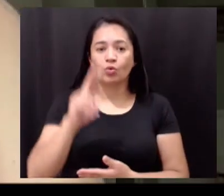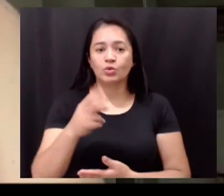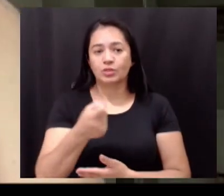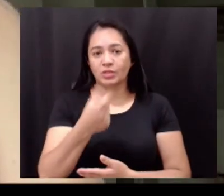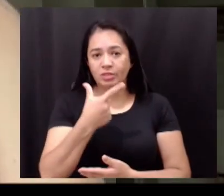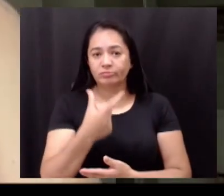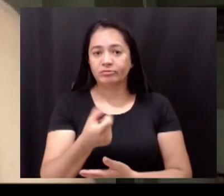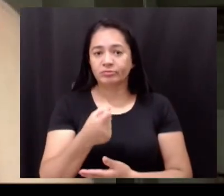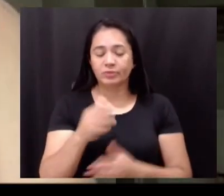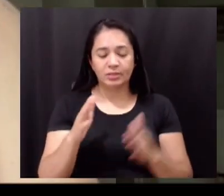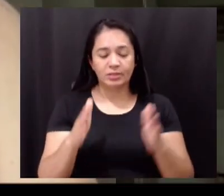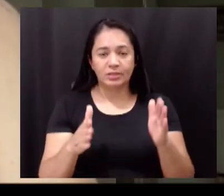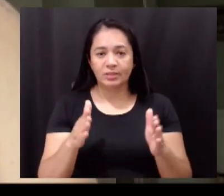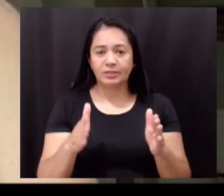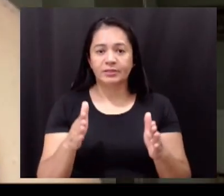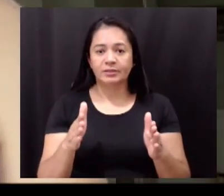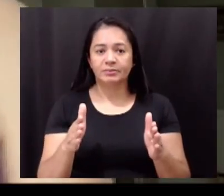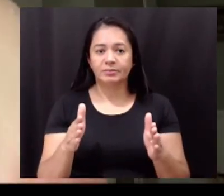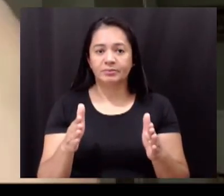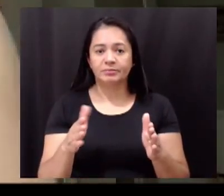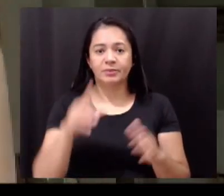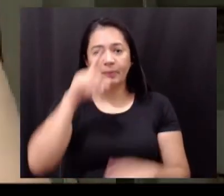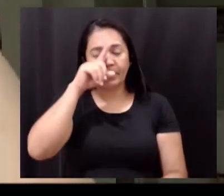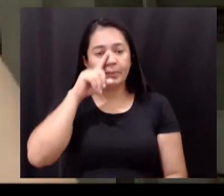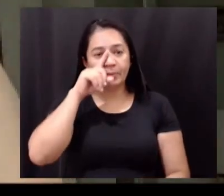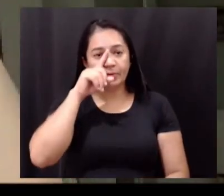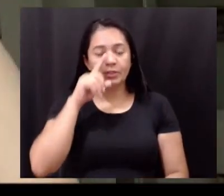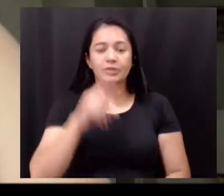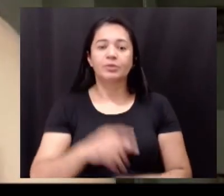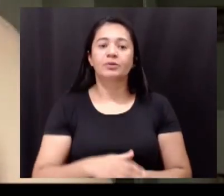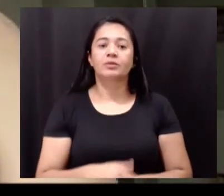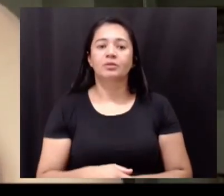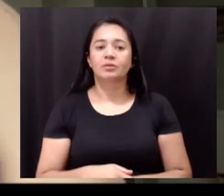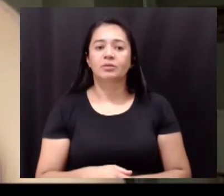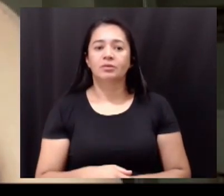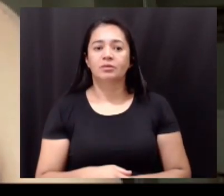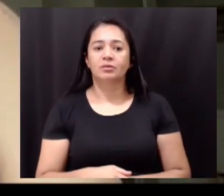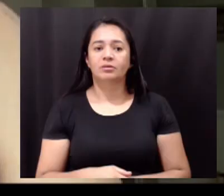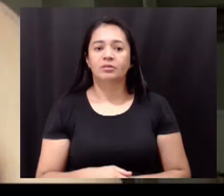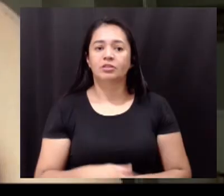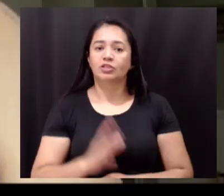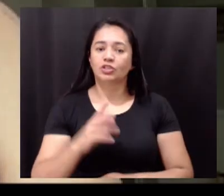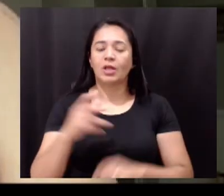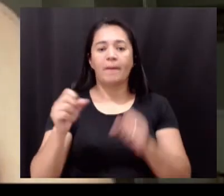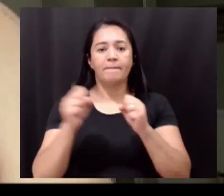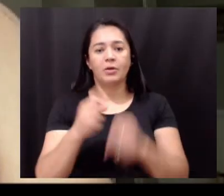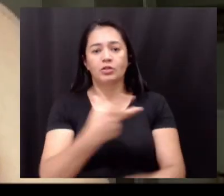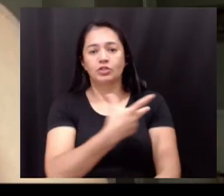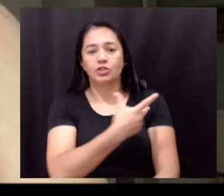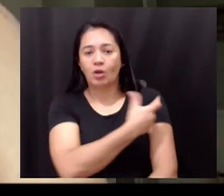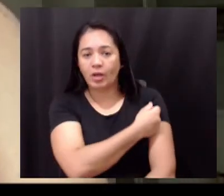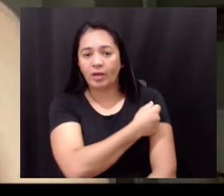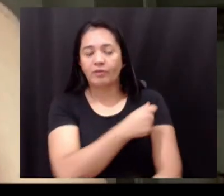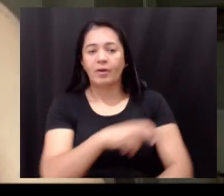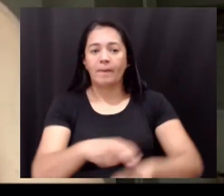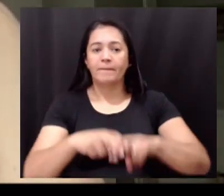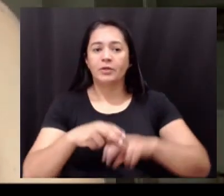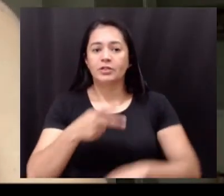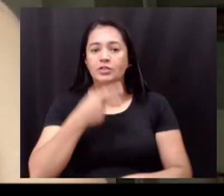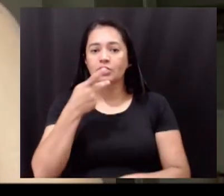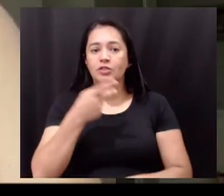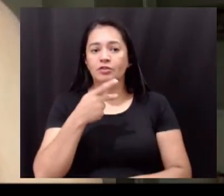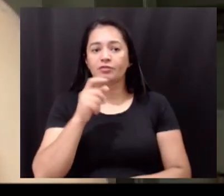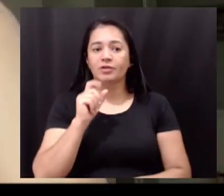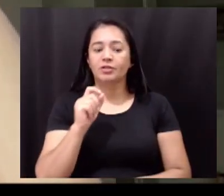de risco de infecção do vírus, está indicada a vacina do HPV. Então, por isso que eu falo, sempre que a gente